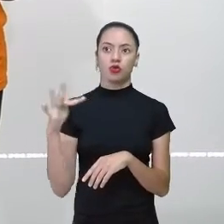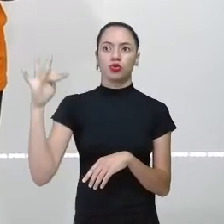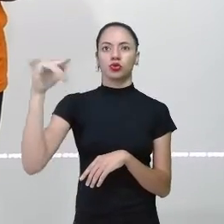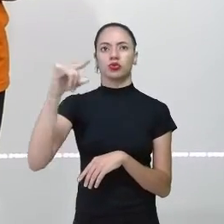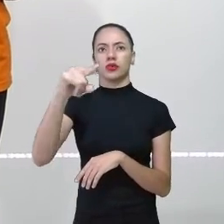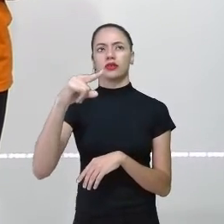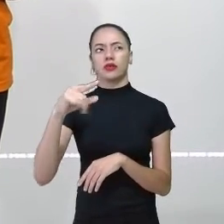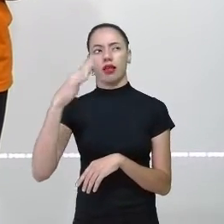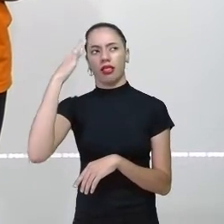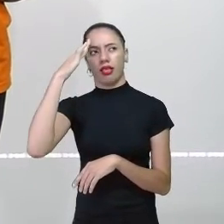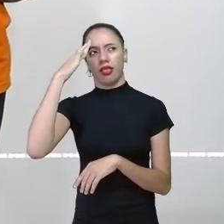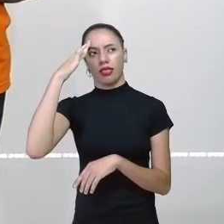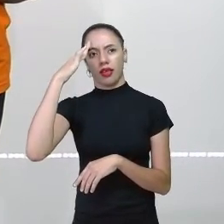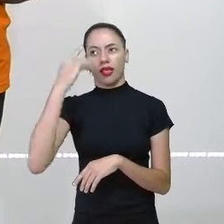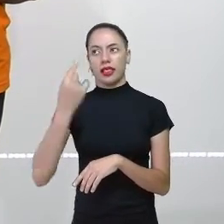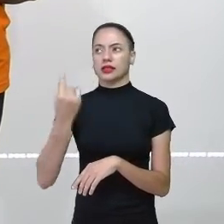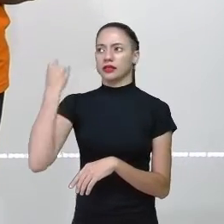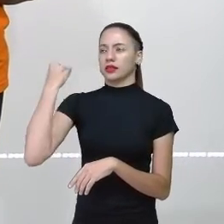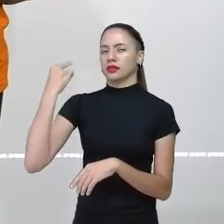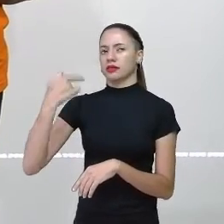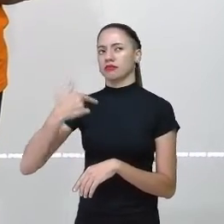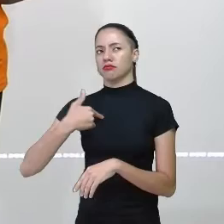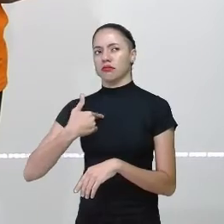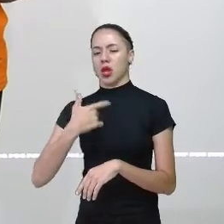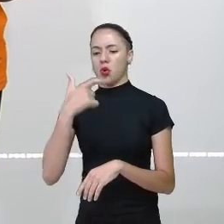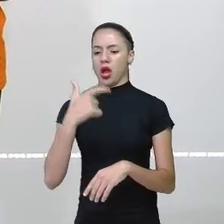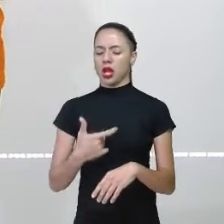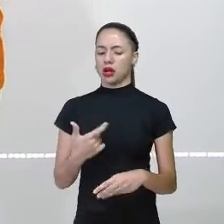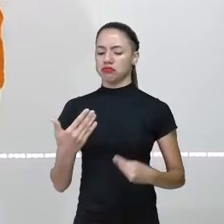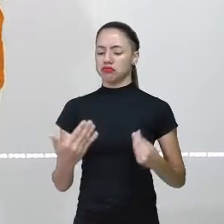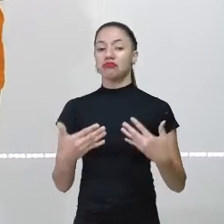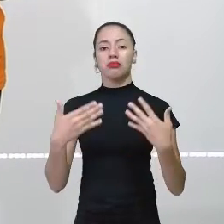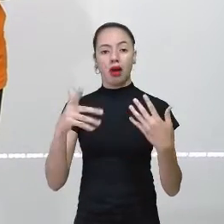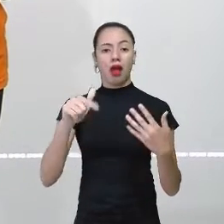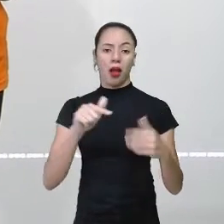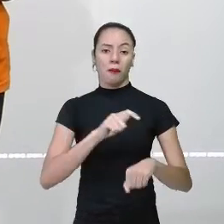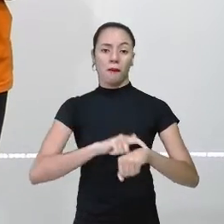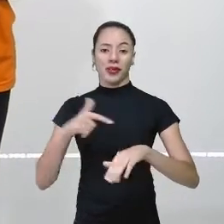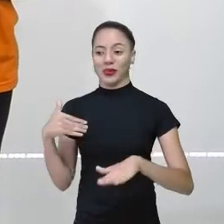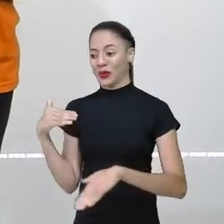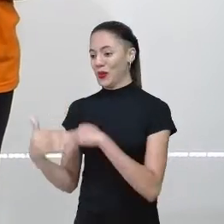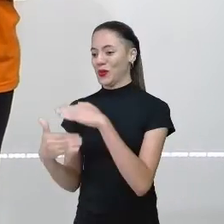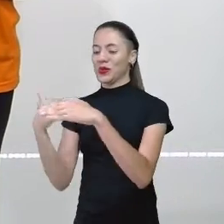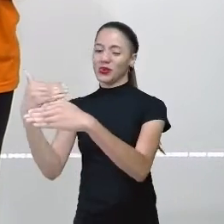eu era assim, depois não fui e tal. É uma construção, né? Então, Sim. isso